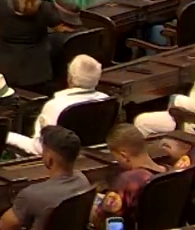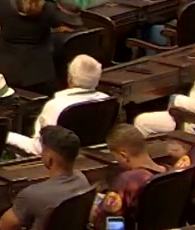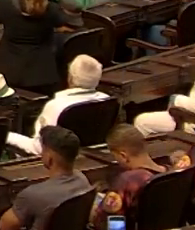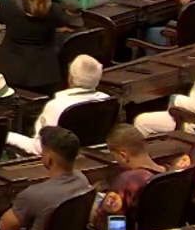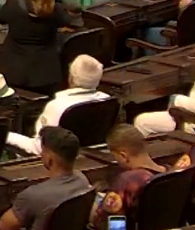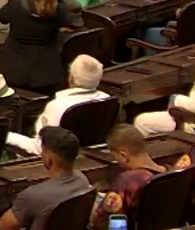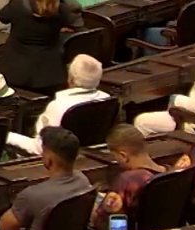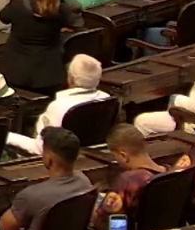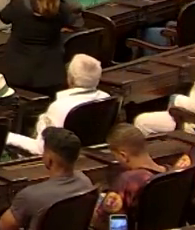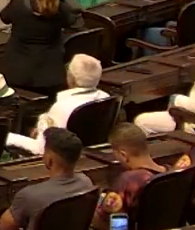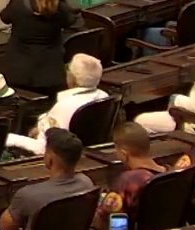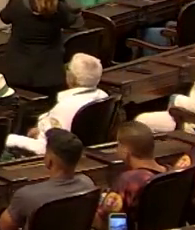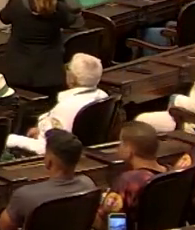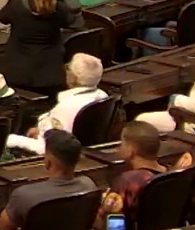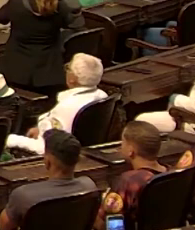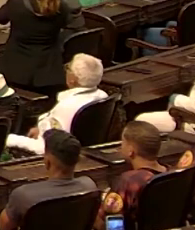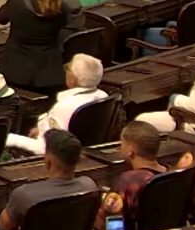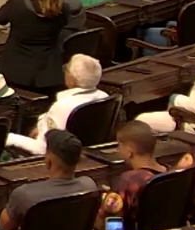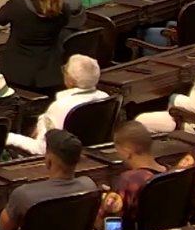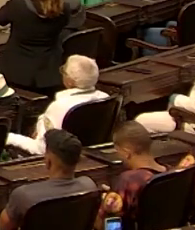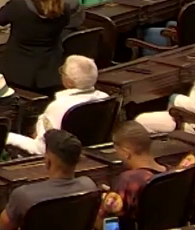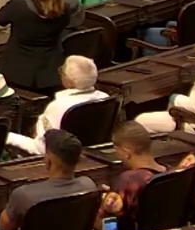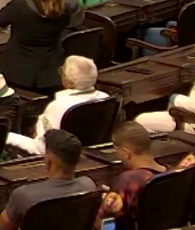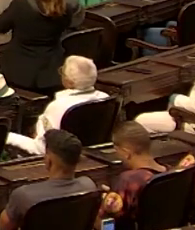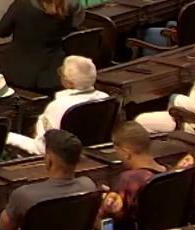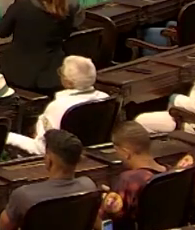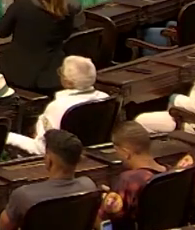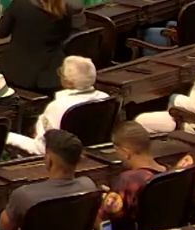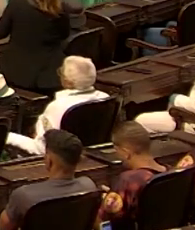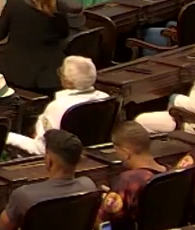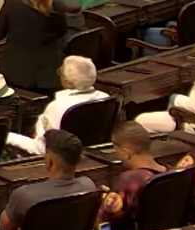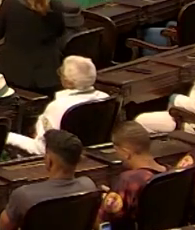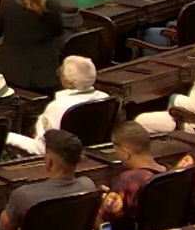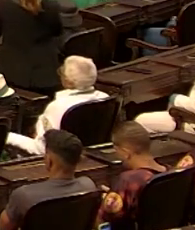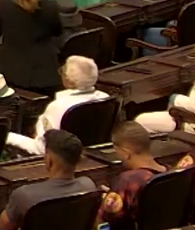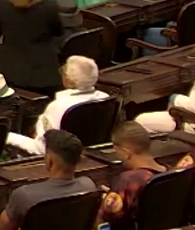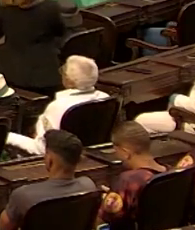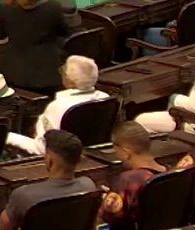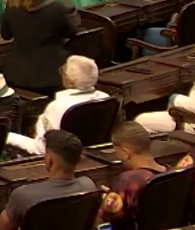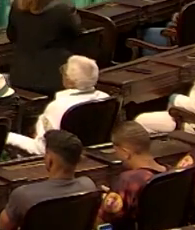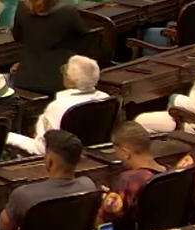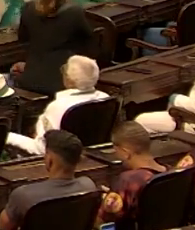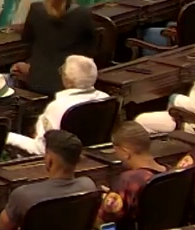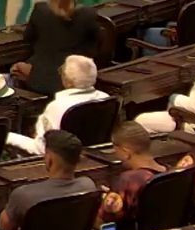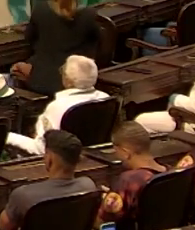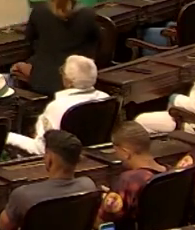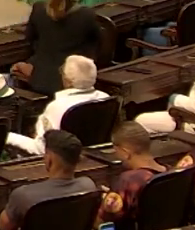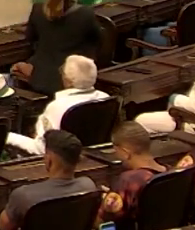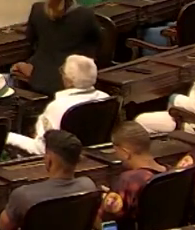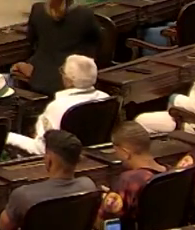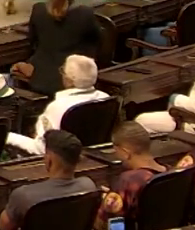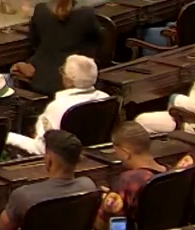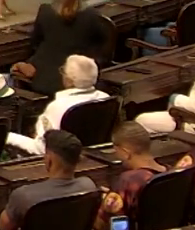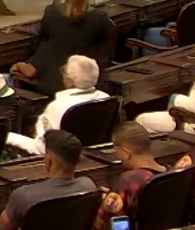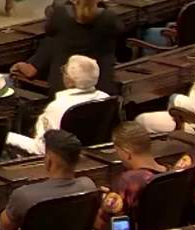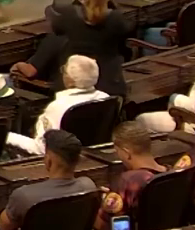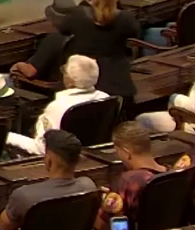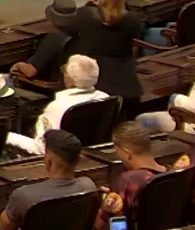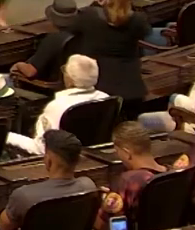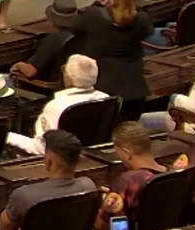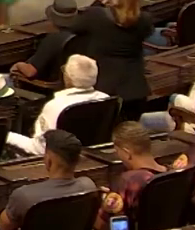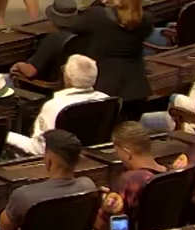chama que o ódio não apaga pelo universo, é a revolução em sua